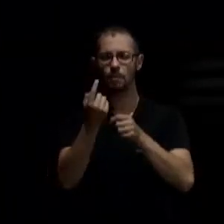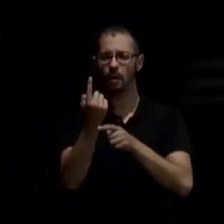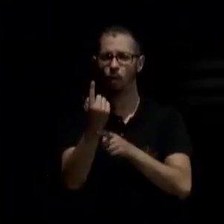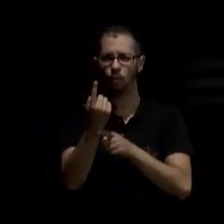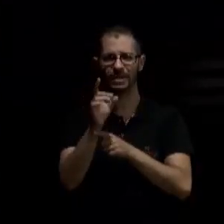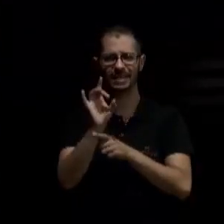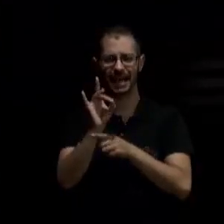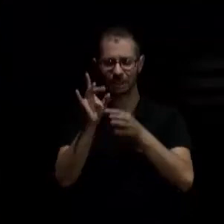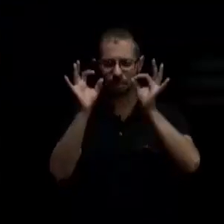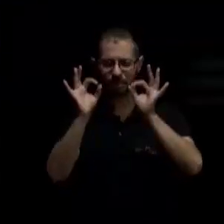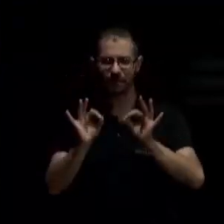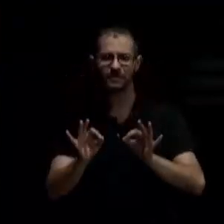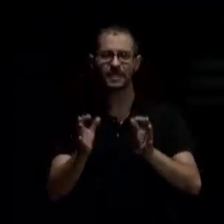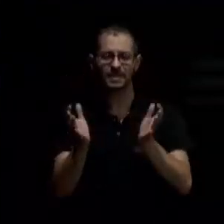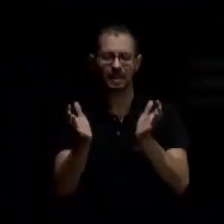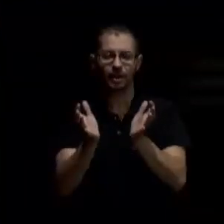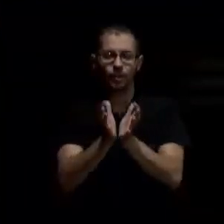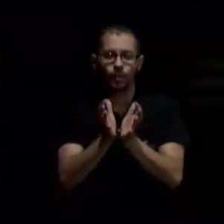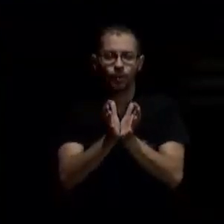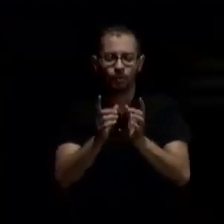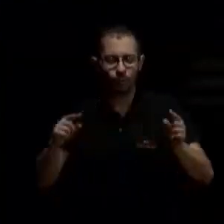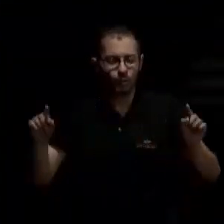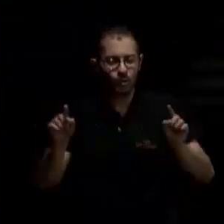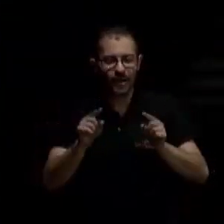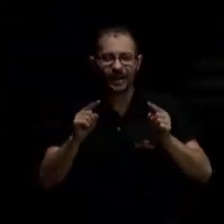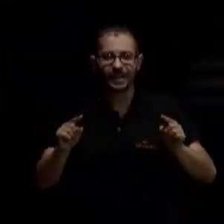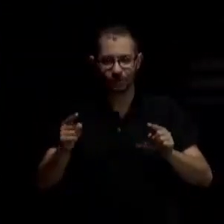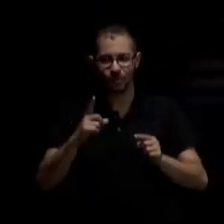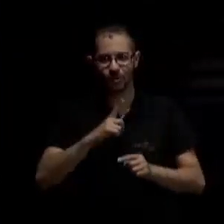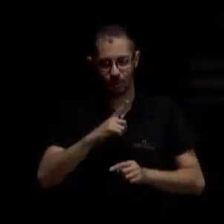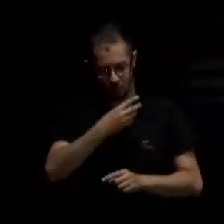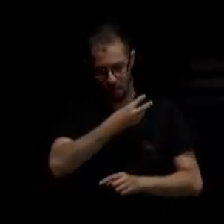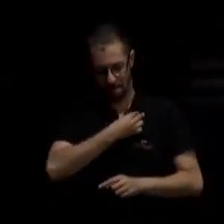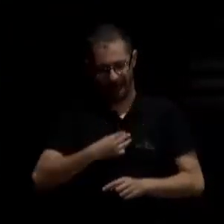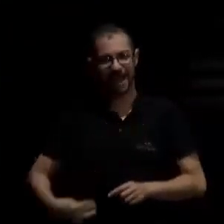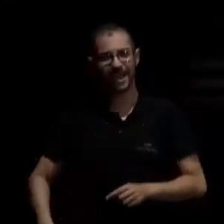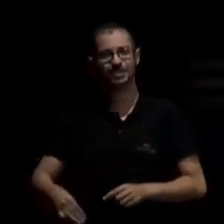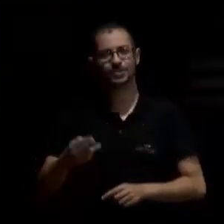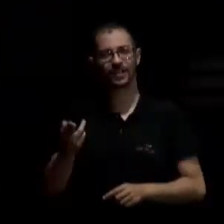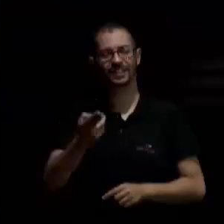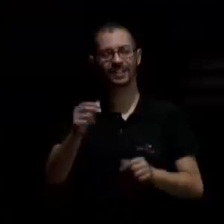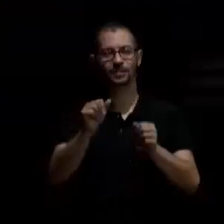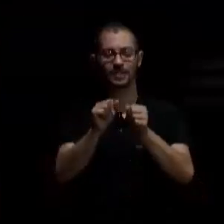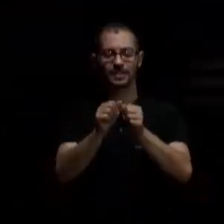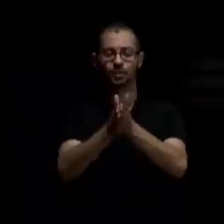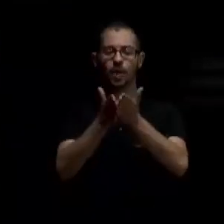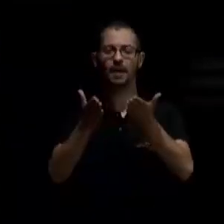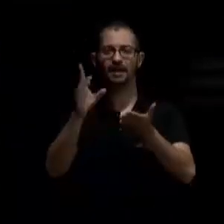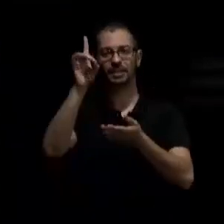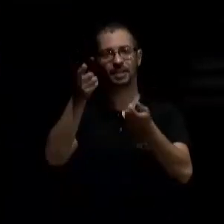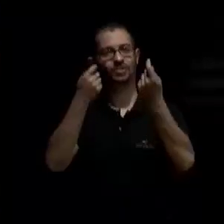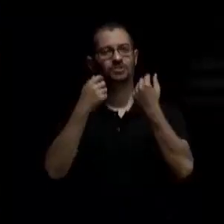uma orquestra tocando com um maestro eterno, fazendo com que a palavra de Deus nos desse